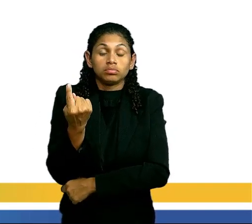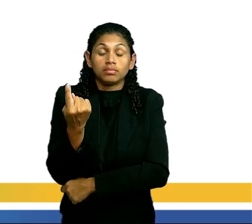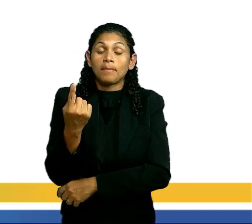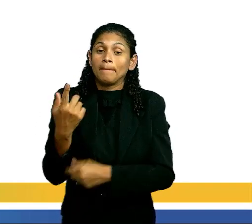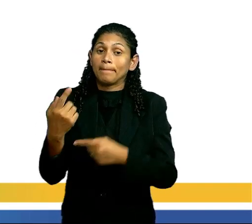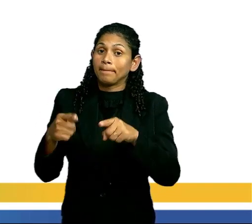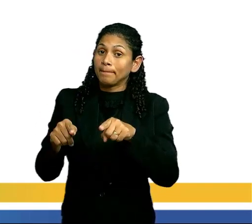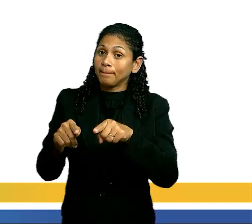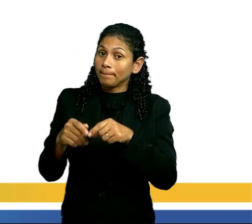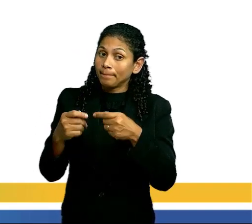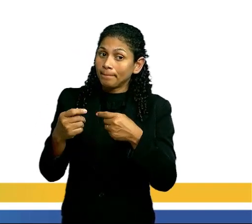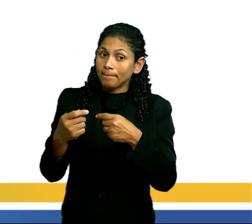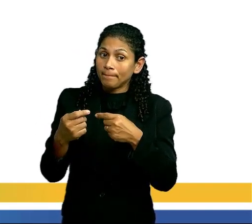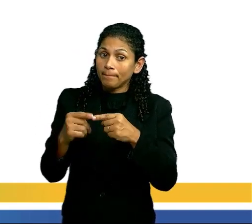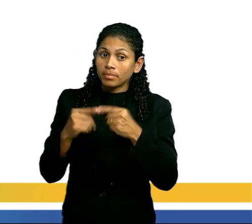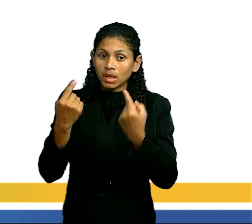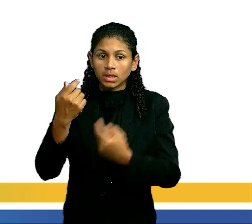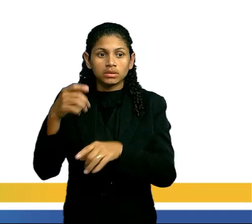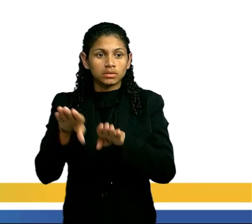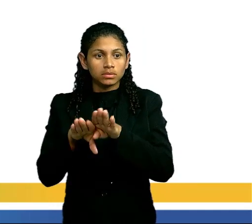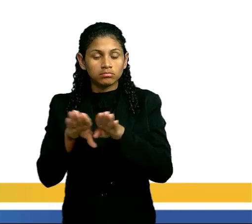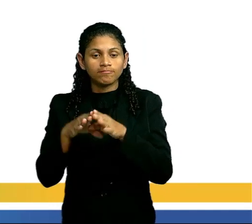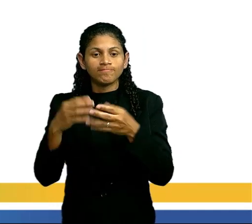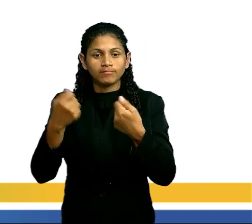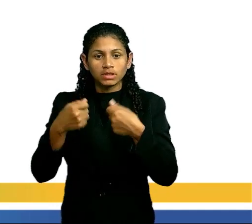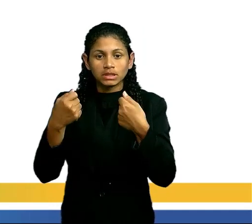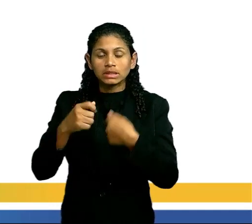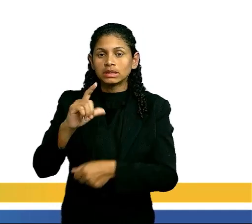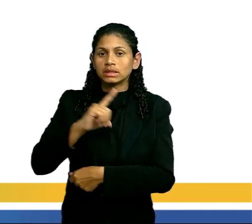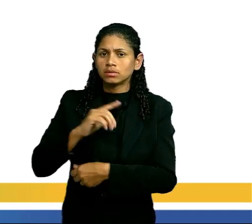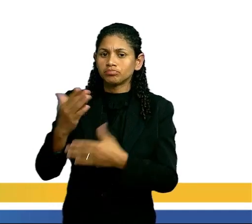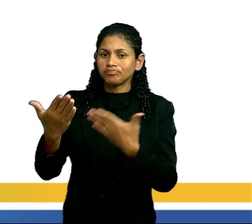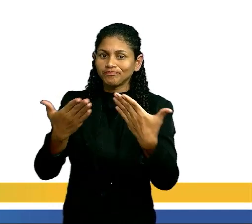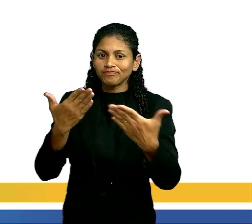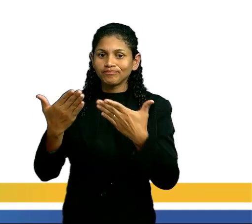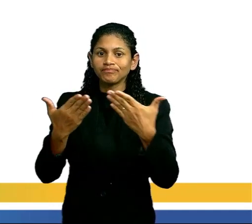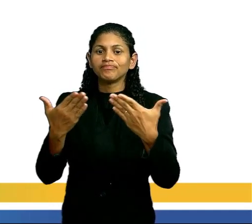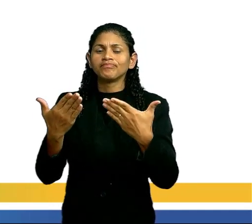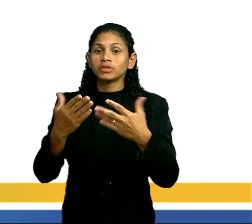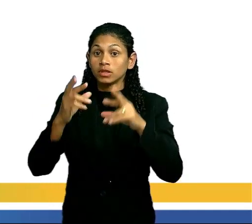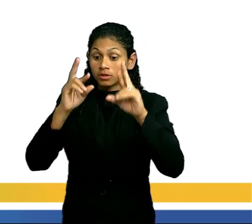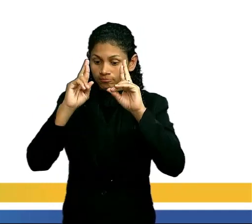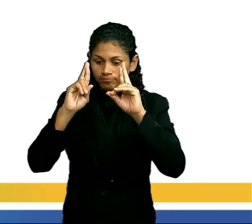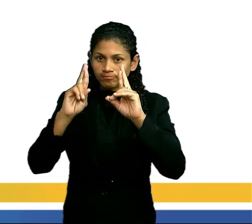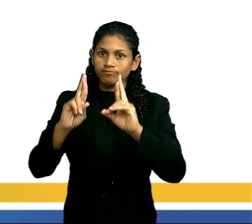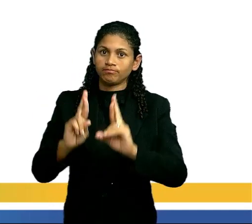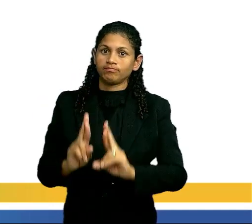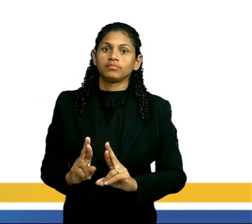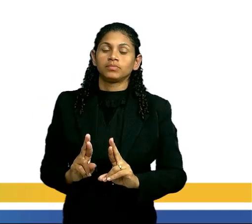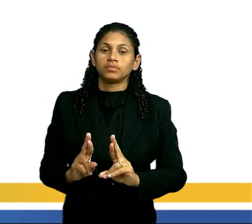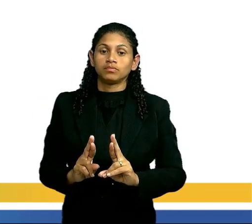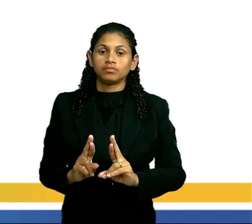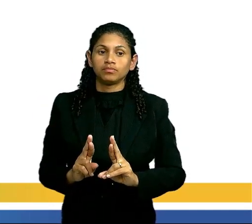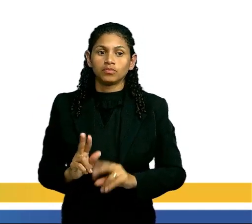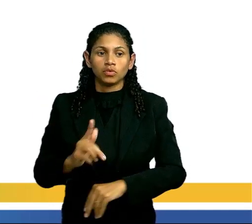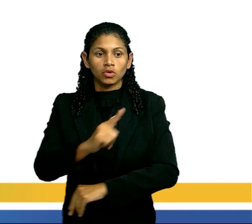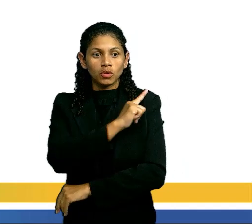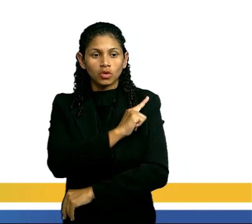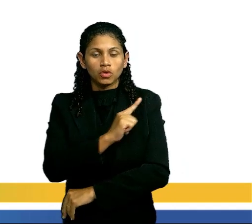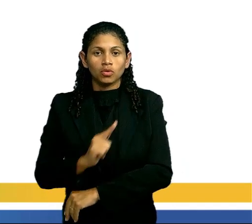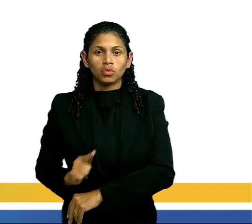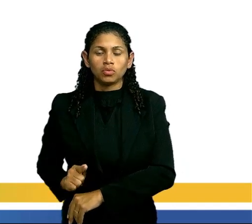respeitado, pois é comum em produções de textos observarmos a seguinte estrutura. O governo não só criou